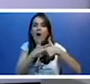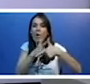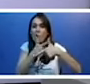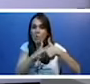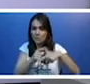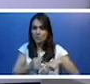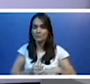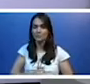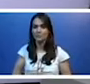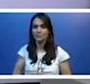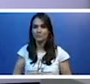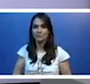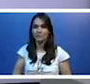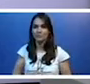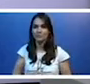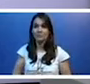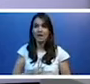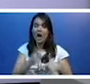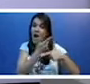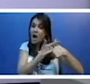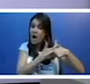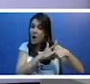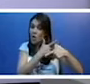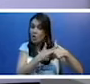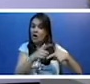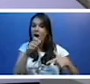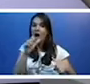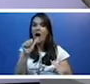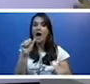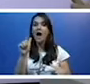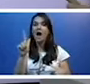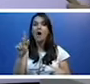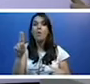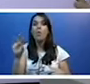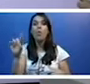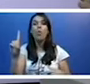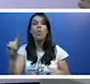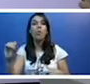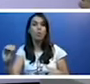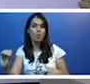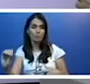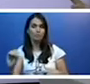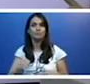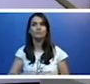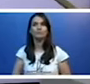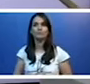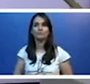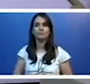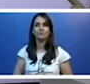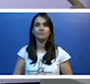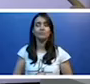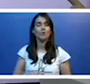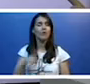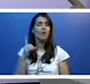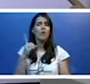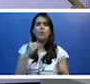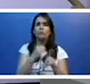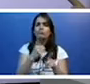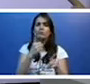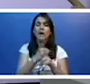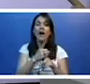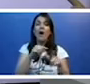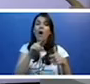retângulo então agora é o contrário nós vamos usar as razões trigonométricas para encontrar o